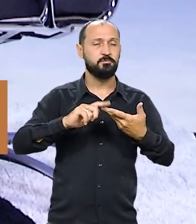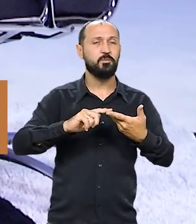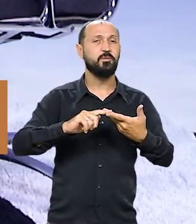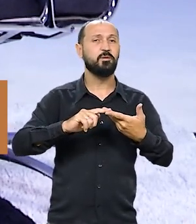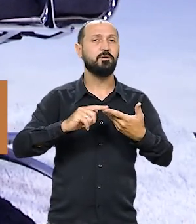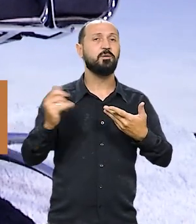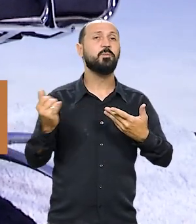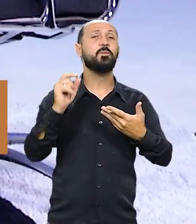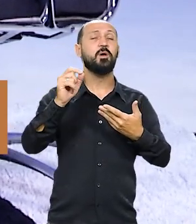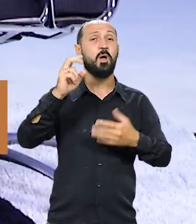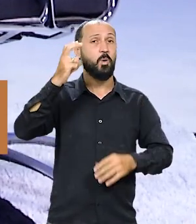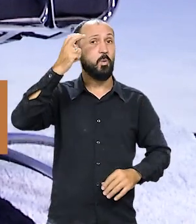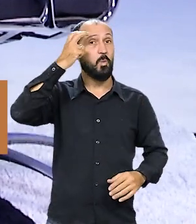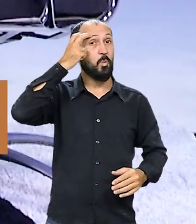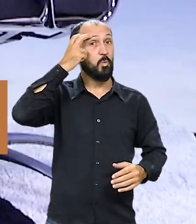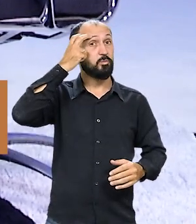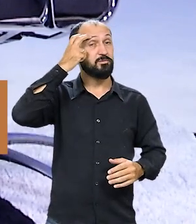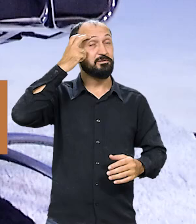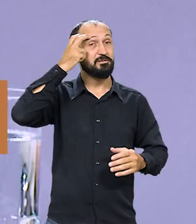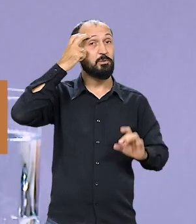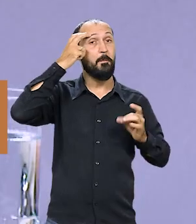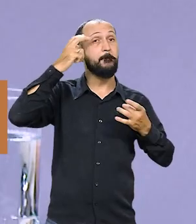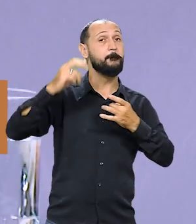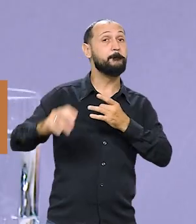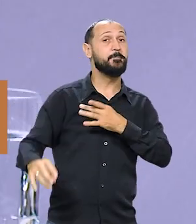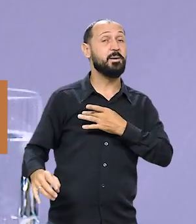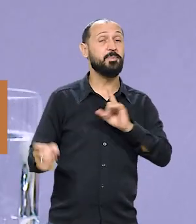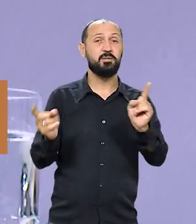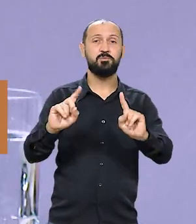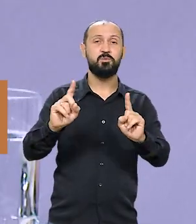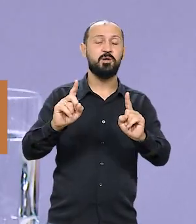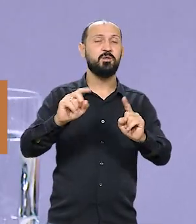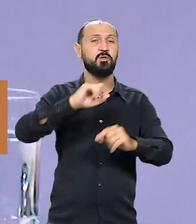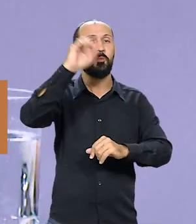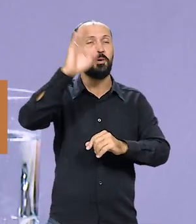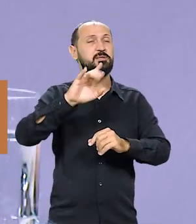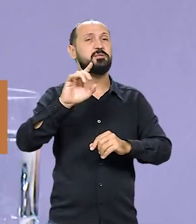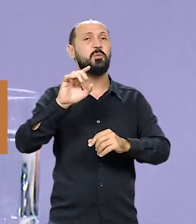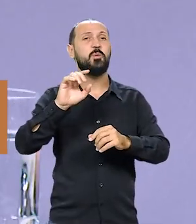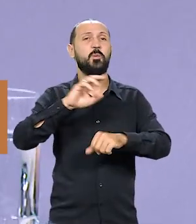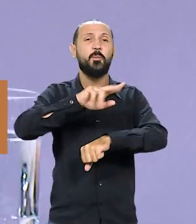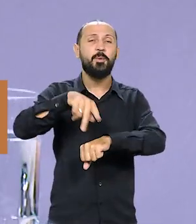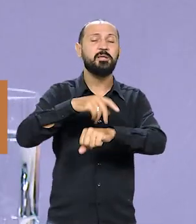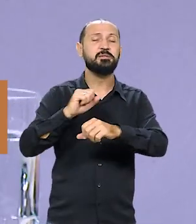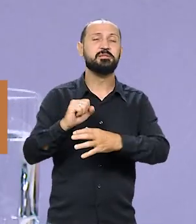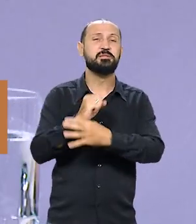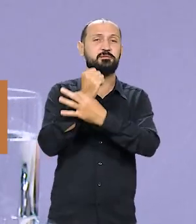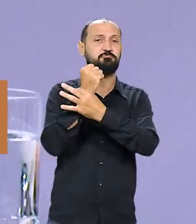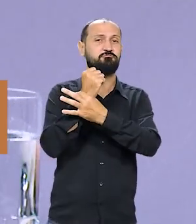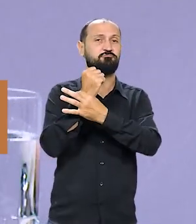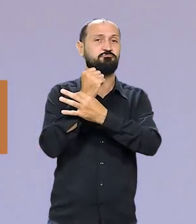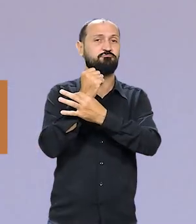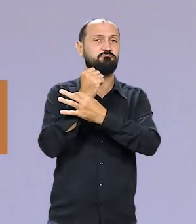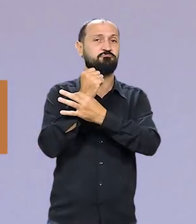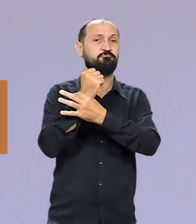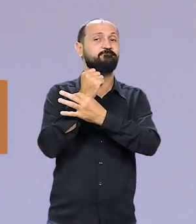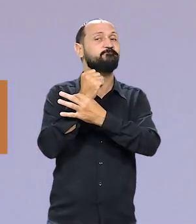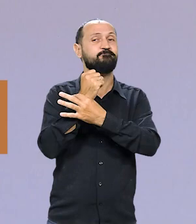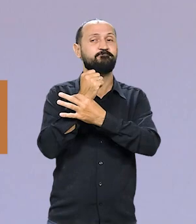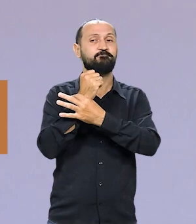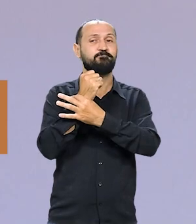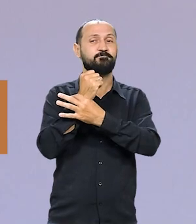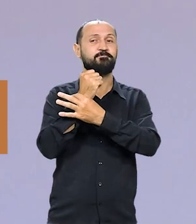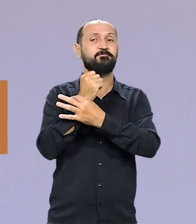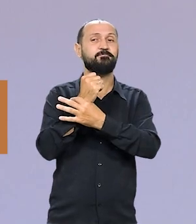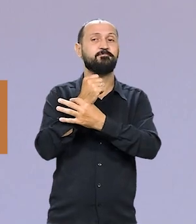Outra coisa também, a cultura que nós temos da insegurança, não é que o Brasil seja um país seguro, não é isso que eu quero dizer, mas além disso,